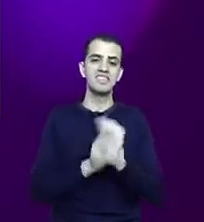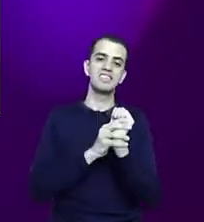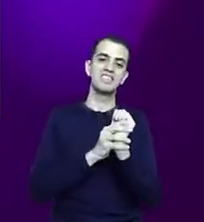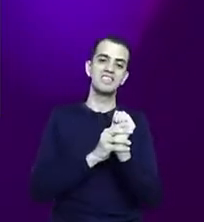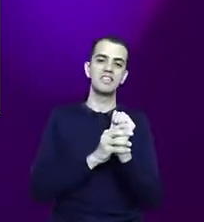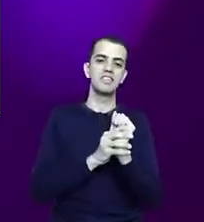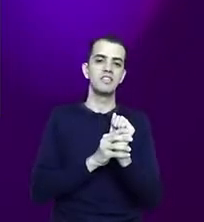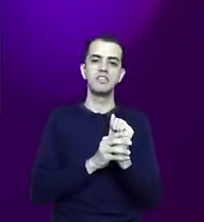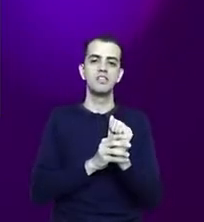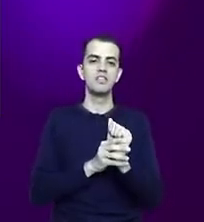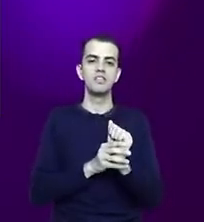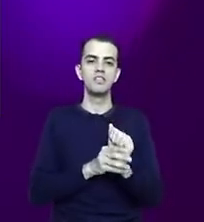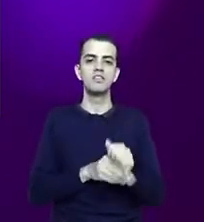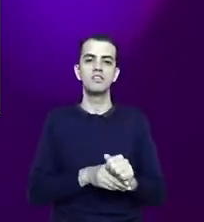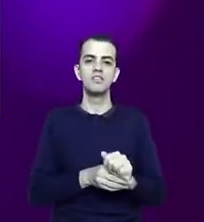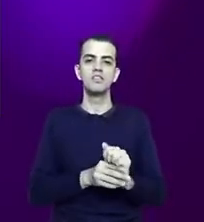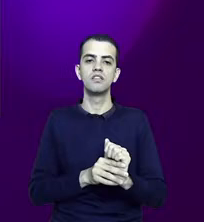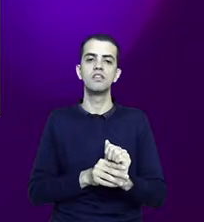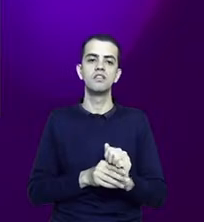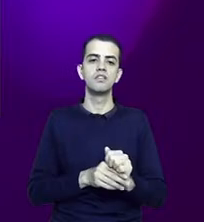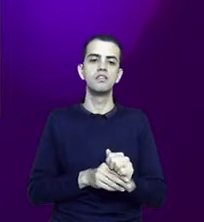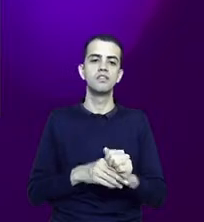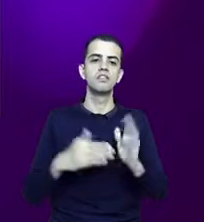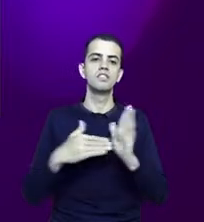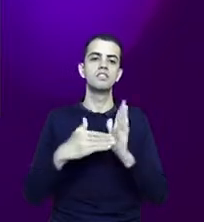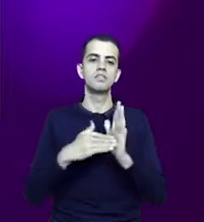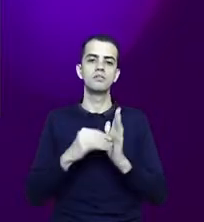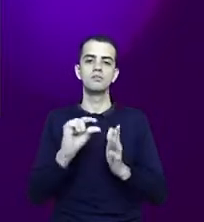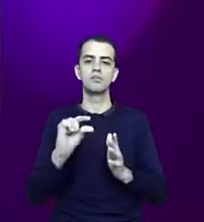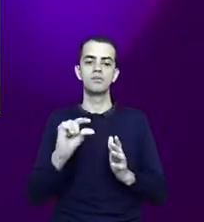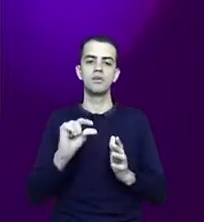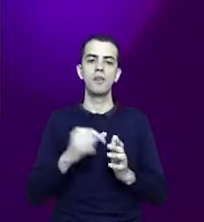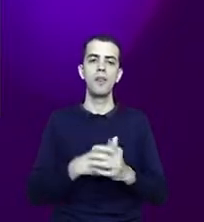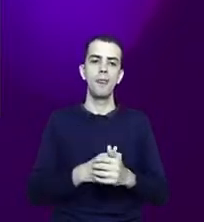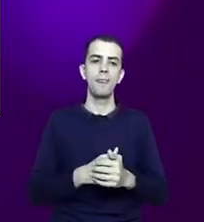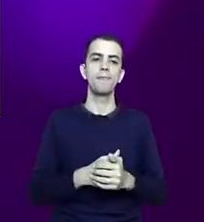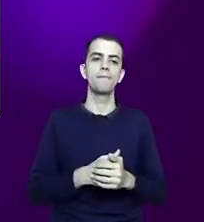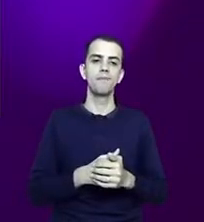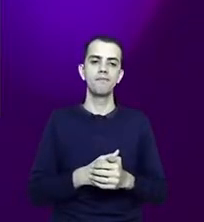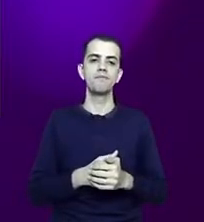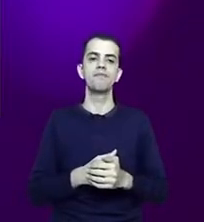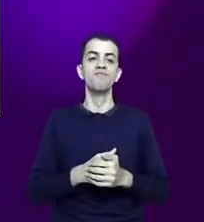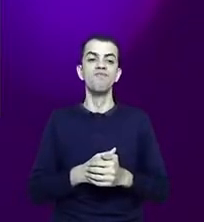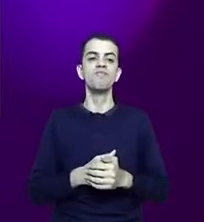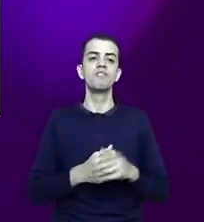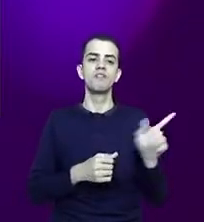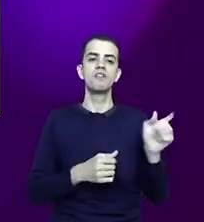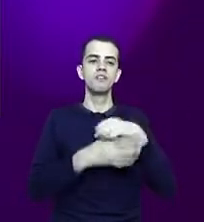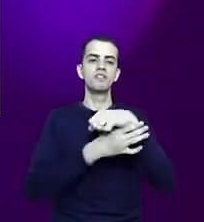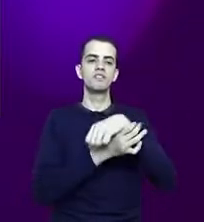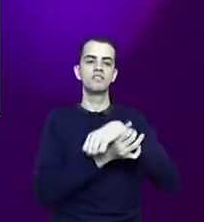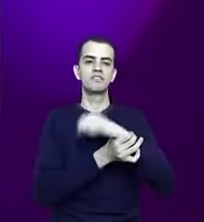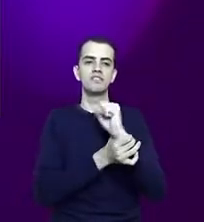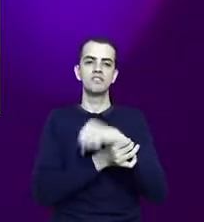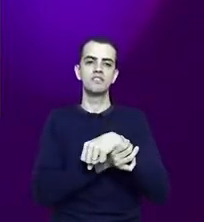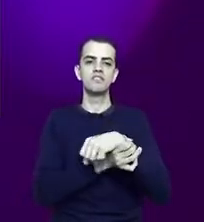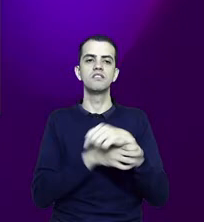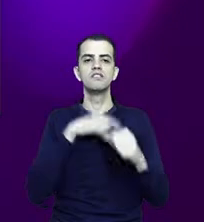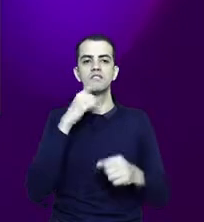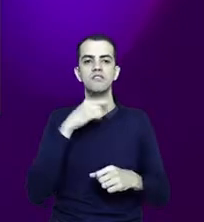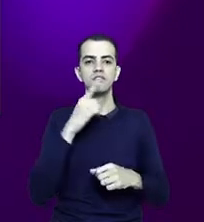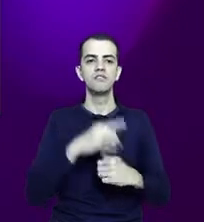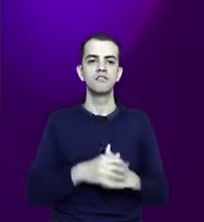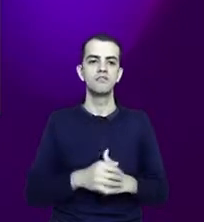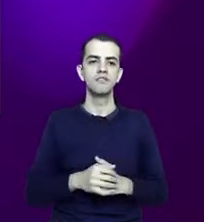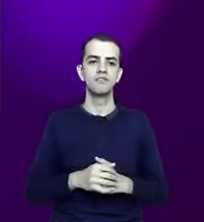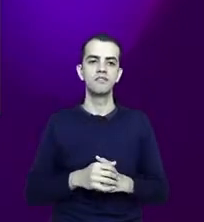de limitação, mas a principal limitação era de flexão do punho. Então, note que ele tinha